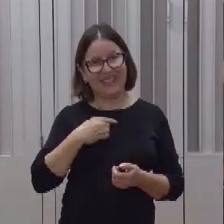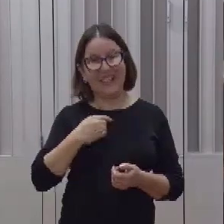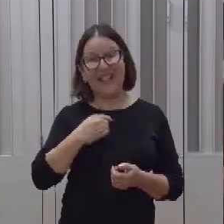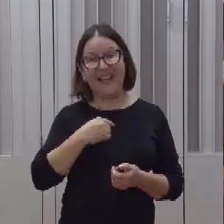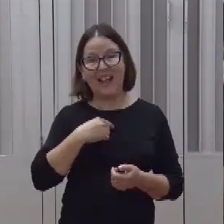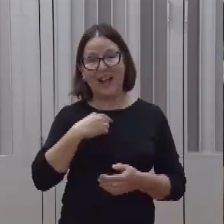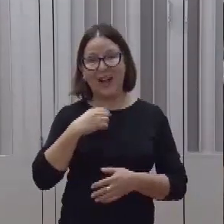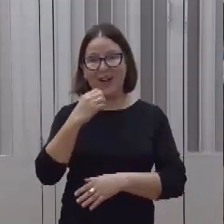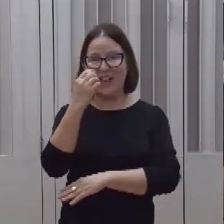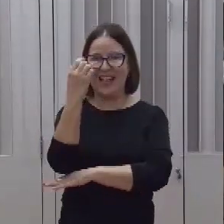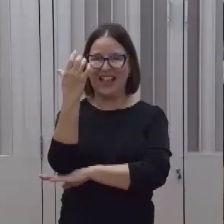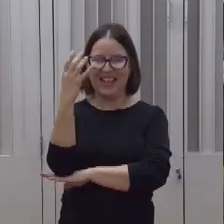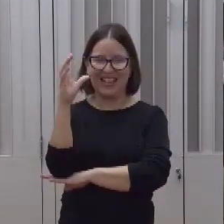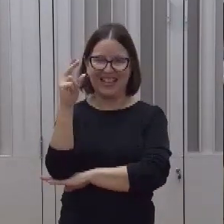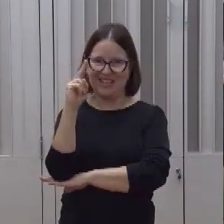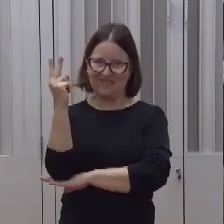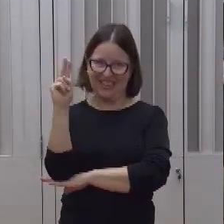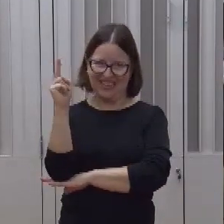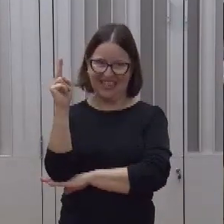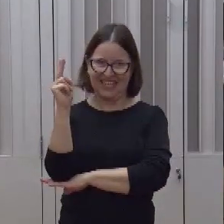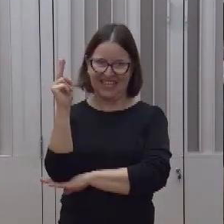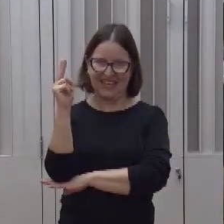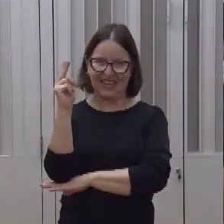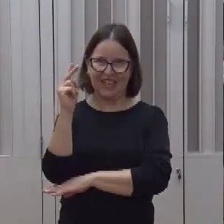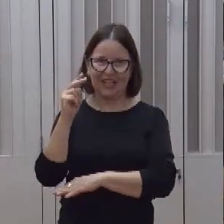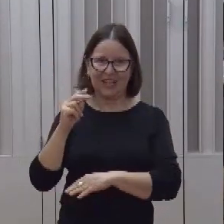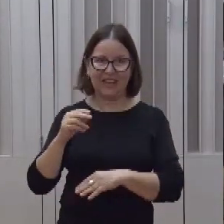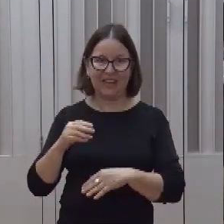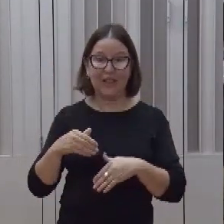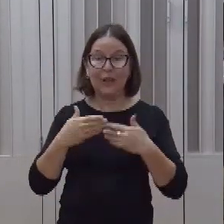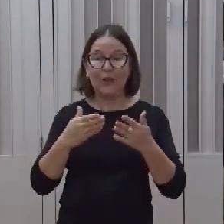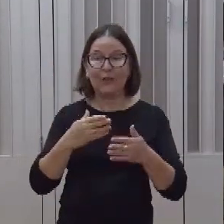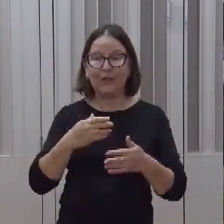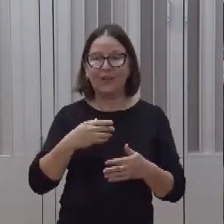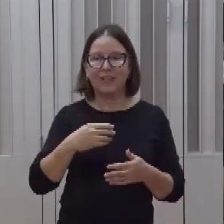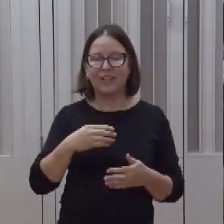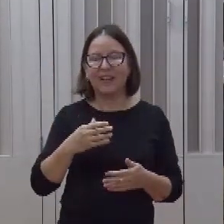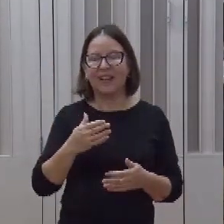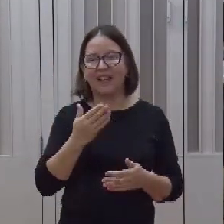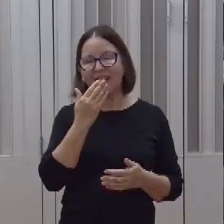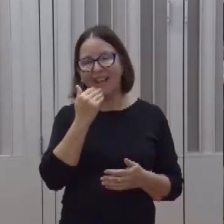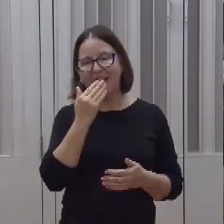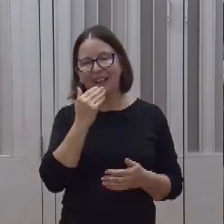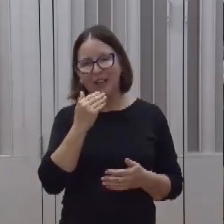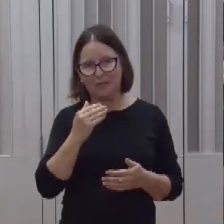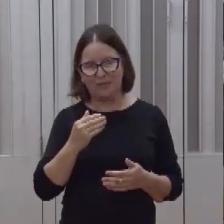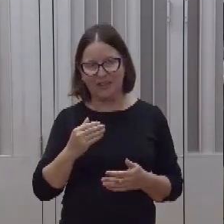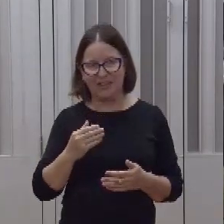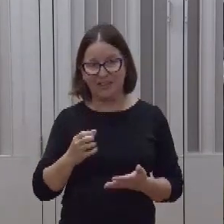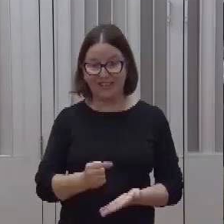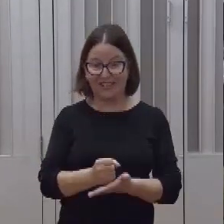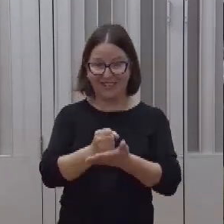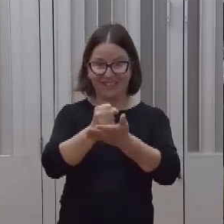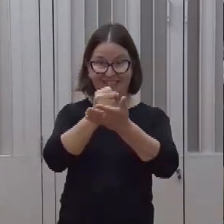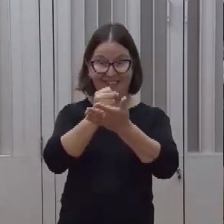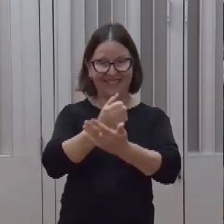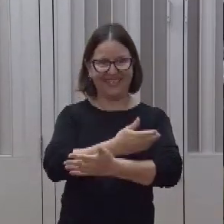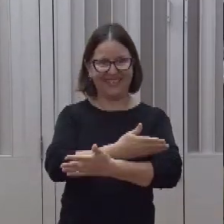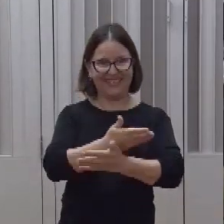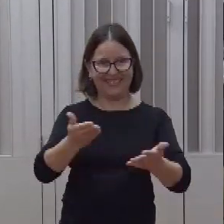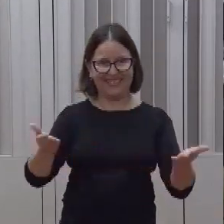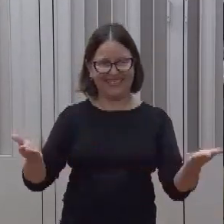videira. Eu tenho que trazer a seiva para vocês. Eu tenho que sustentar